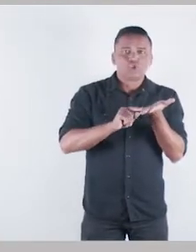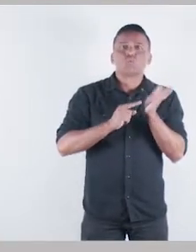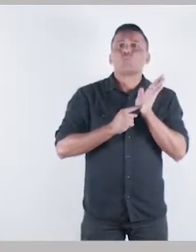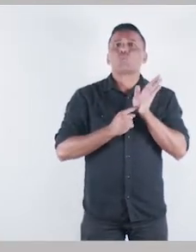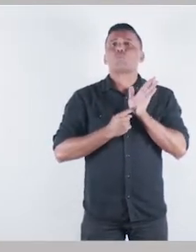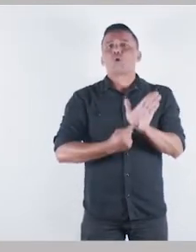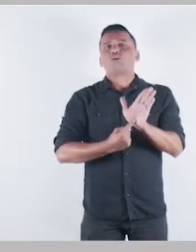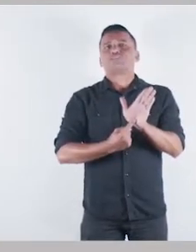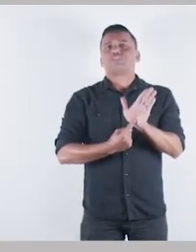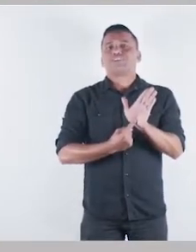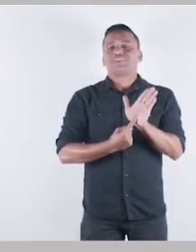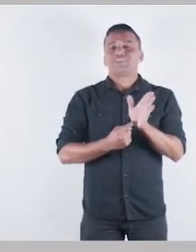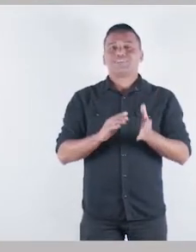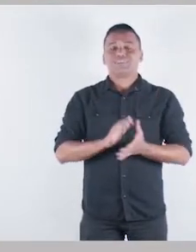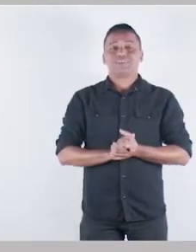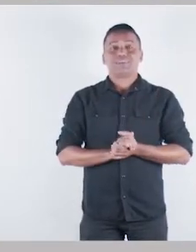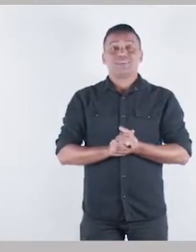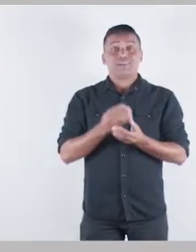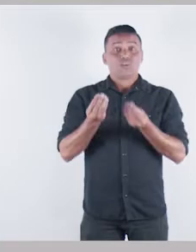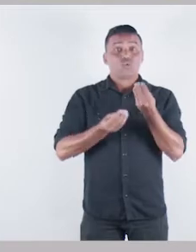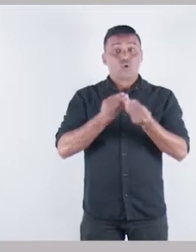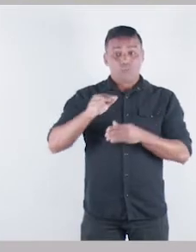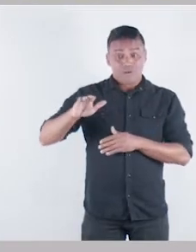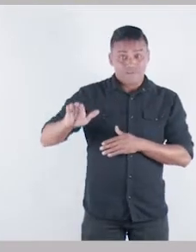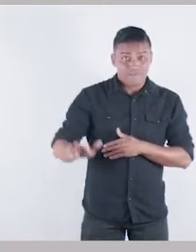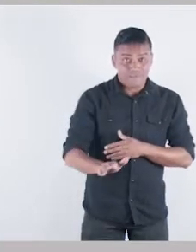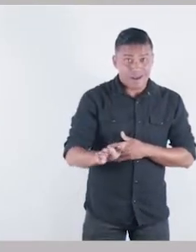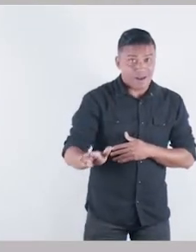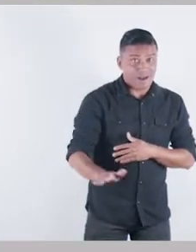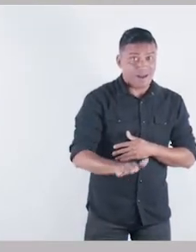de como a infância evoluiu, né? Daquele